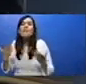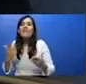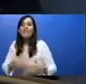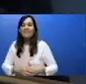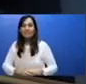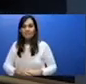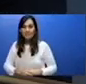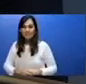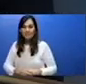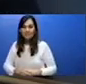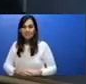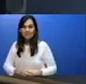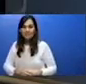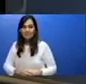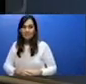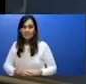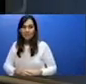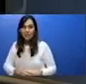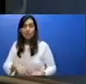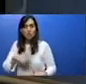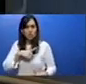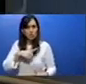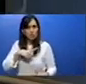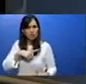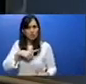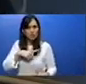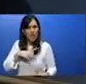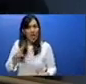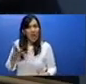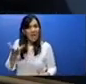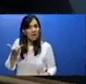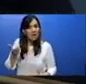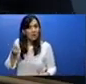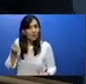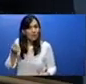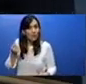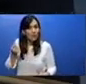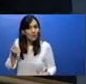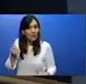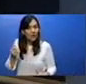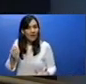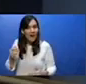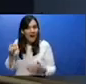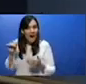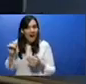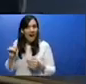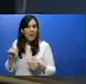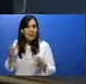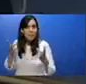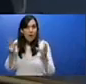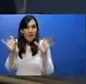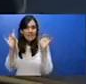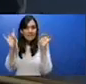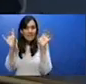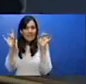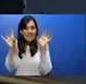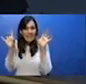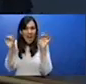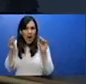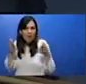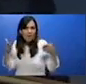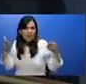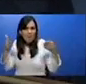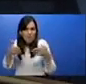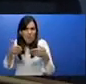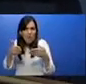famoso? Porque ele tinha um talento raro e dedicou-se ao estudo da arte e